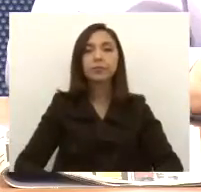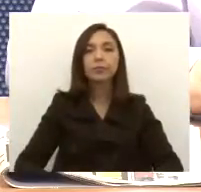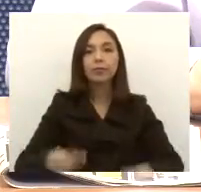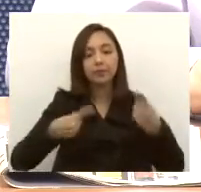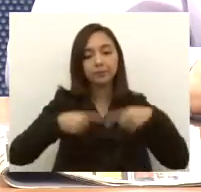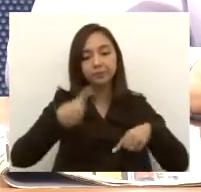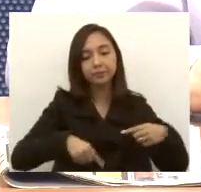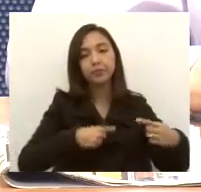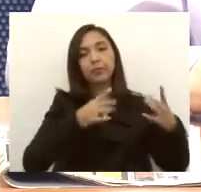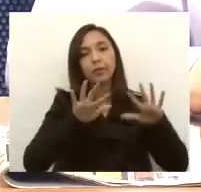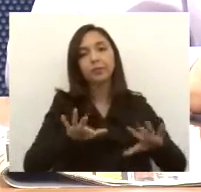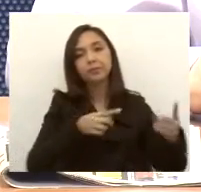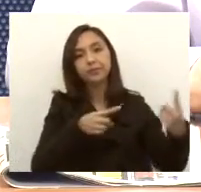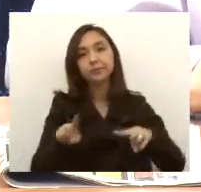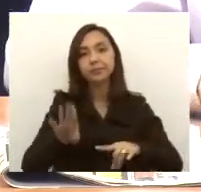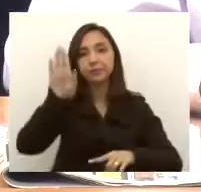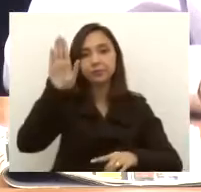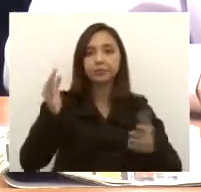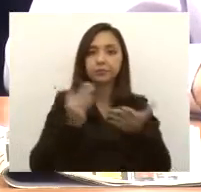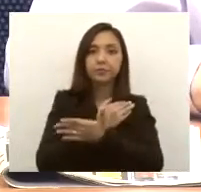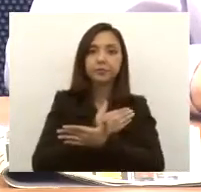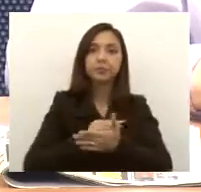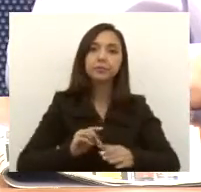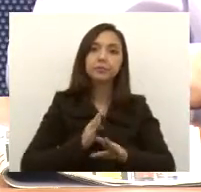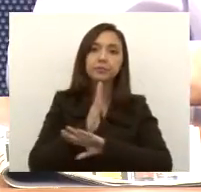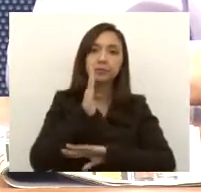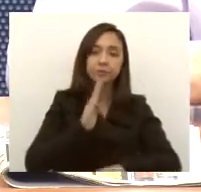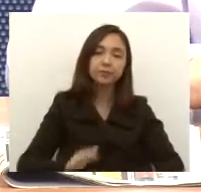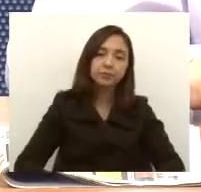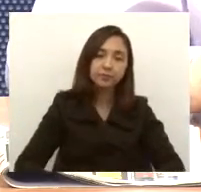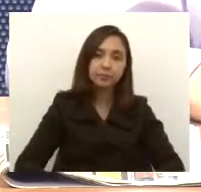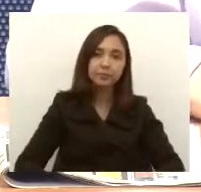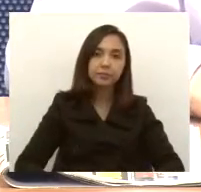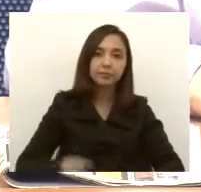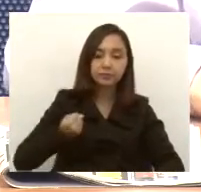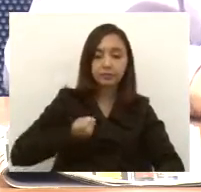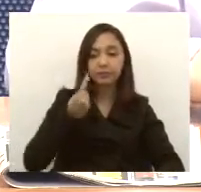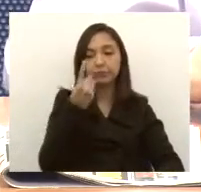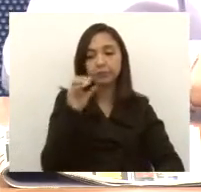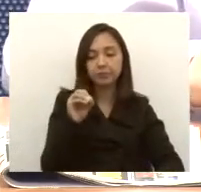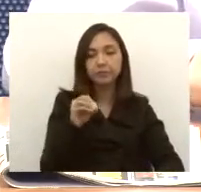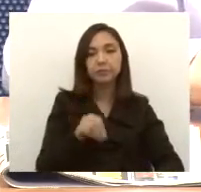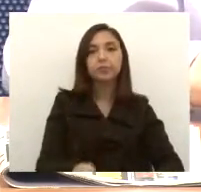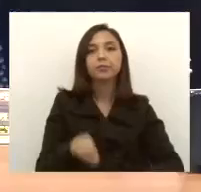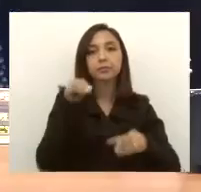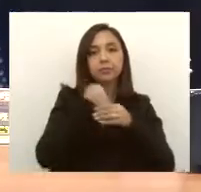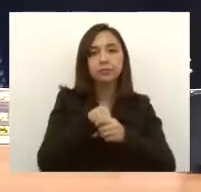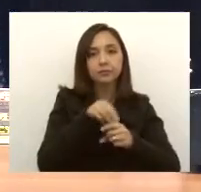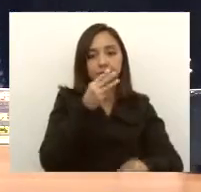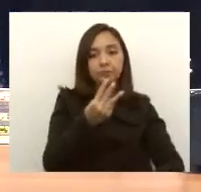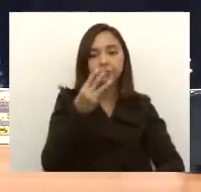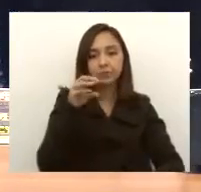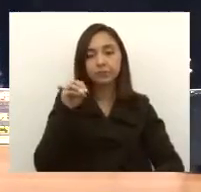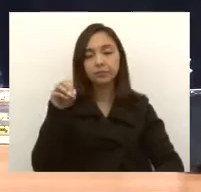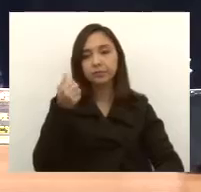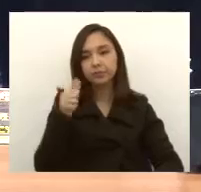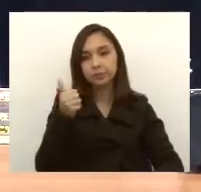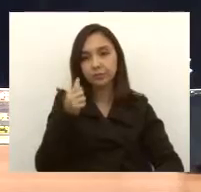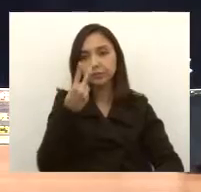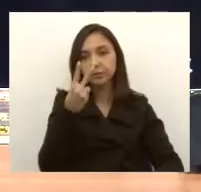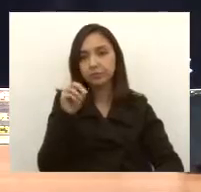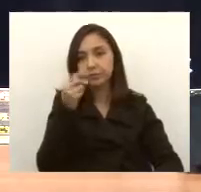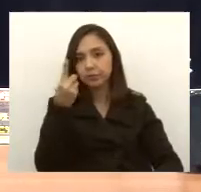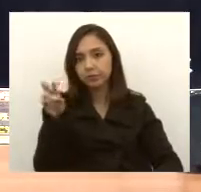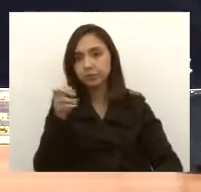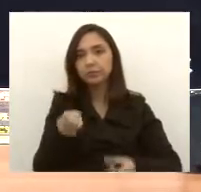votação, os vereadores favoráveis permanecem comissões, contrários se manifestem. Encerrada a votação, aprovada em caminho. Item décimo. Leitura, discussão e votação do requerimento 3.311 de 2015.